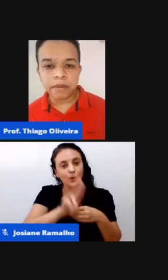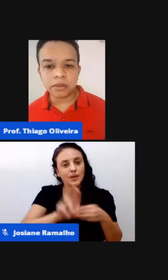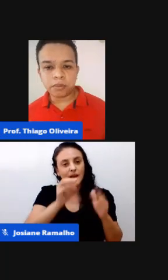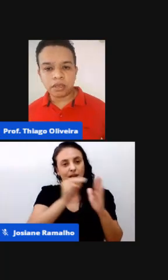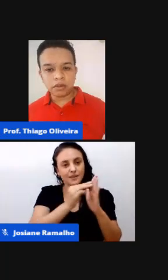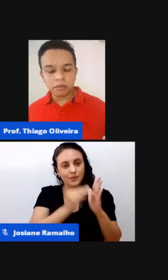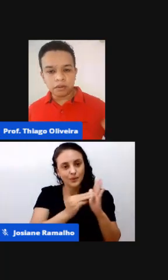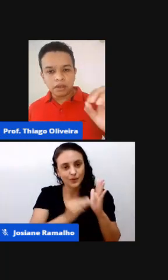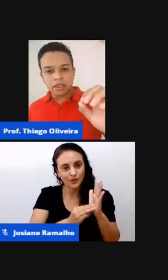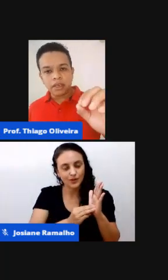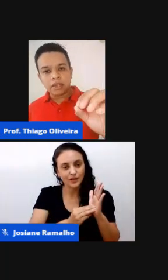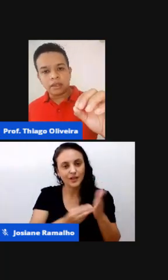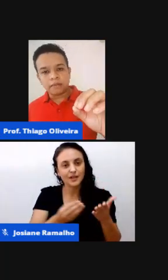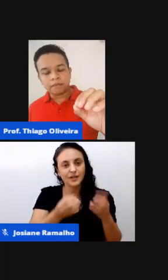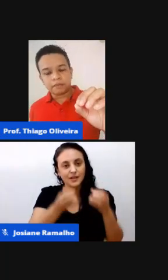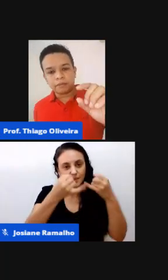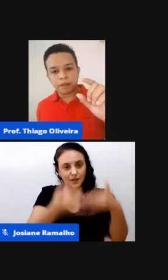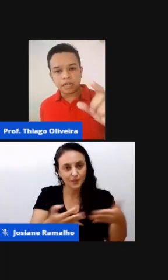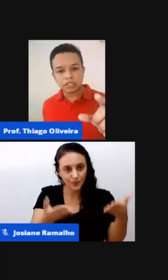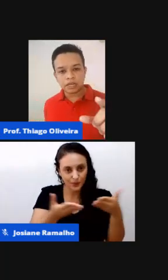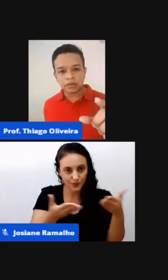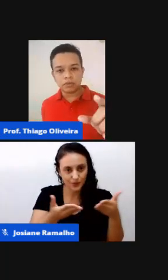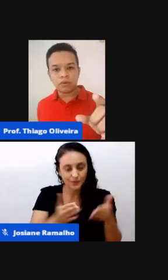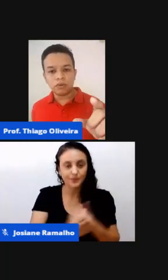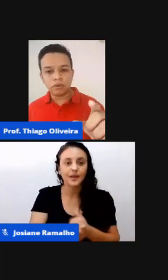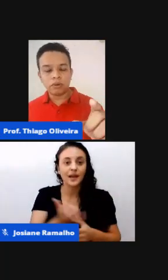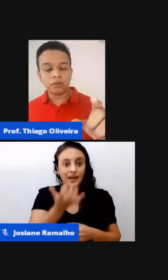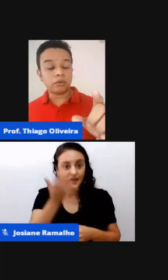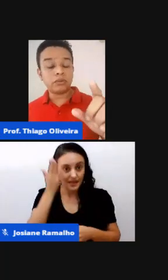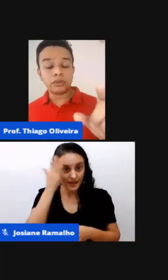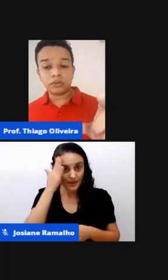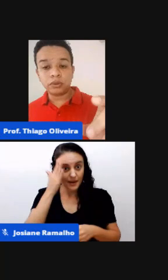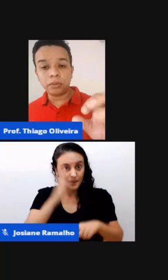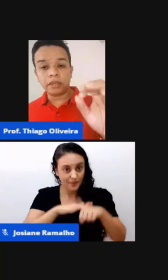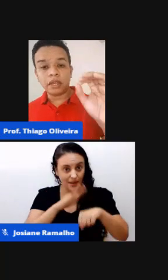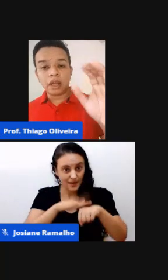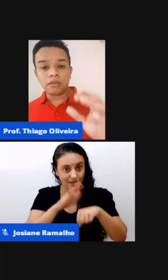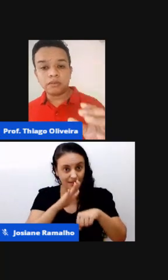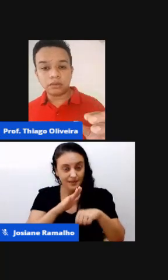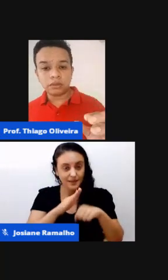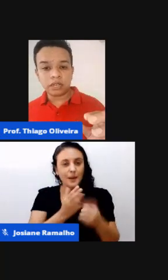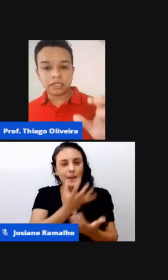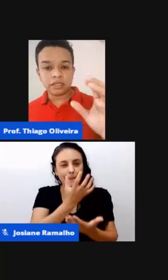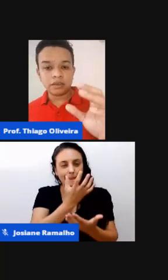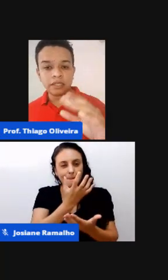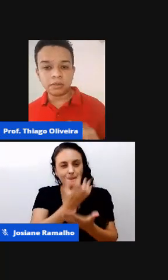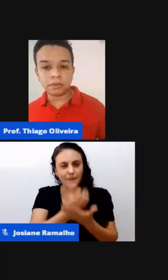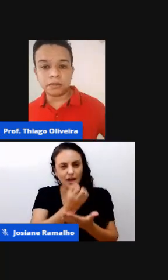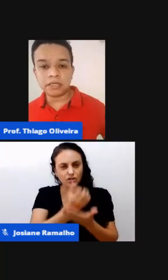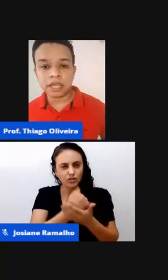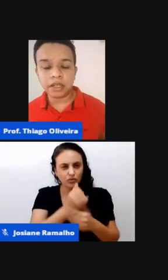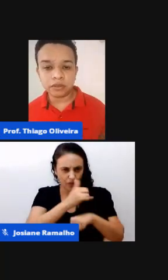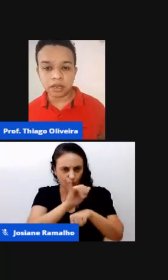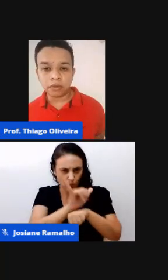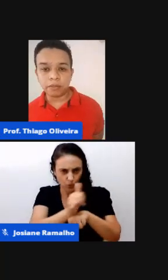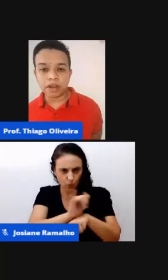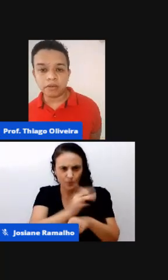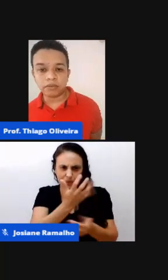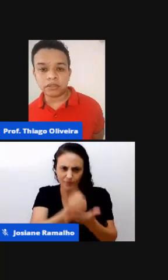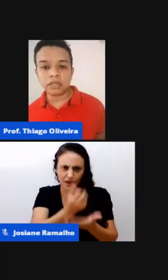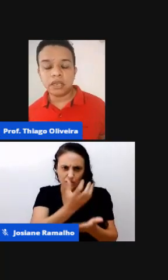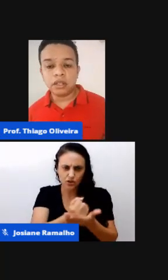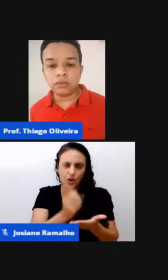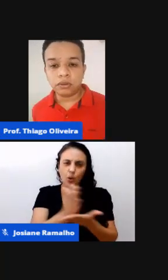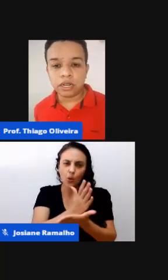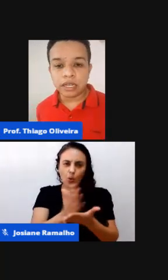aí. Quer saber mais um pouquinho? Baixa lá no Google, no YouTube, alguns tutoriais. A gente vai disponibilizar, eu, Thiago